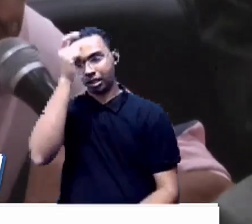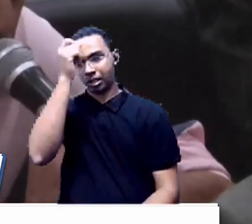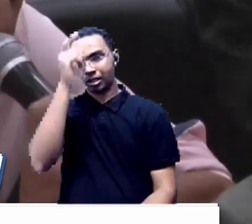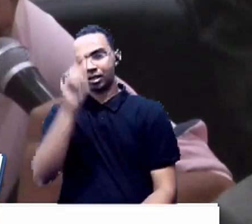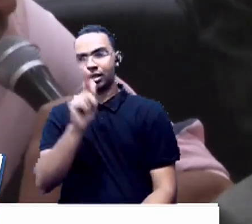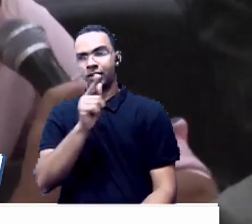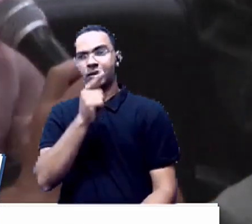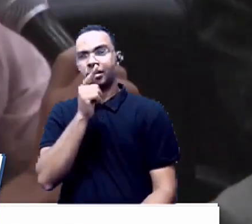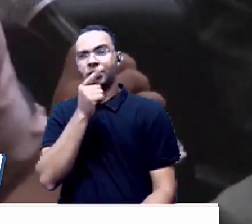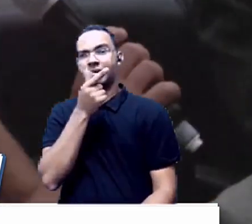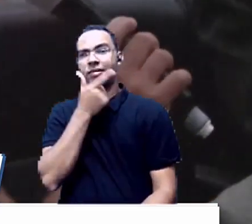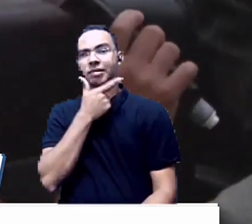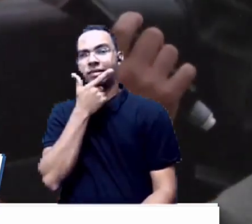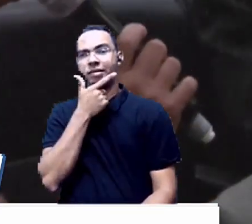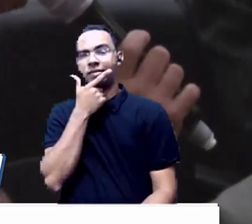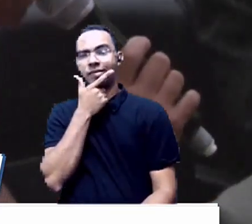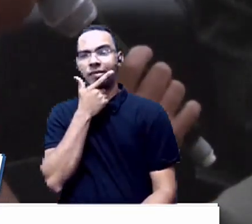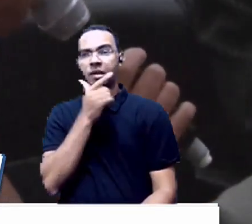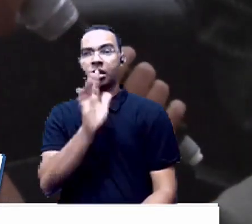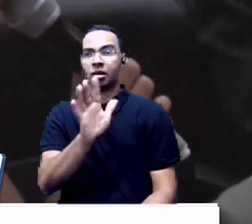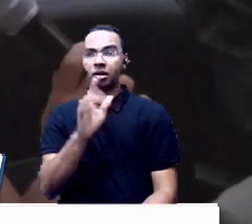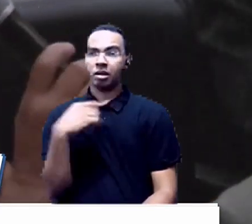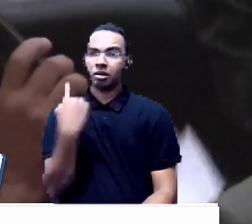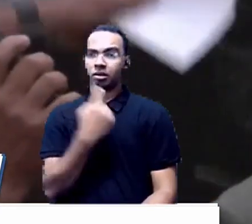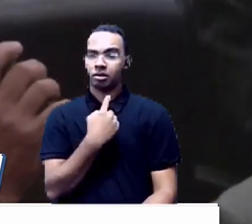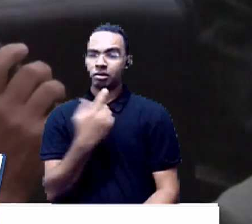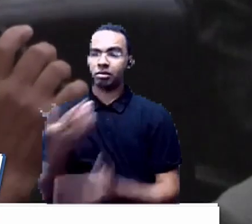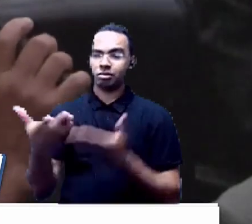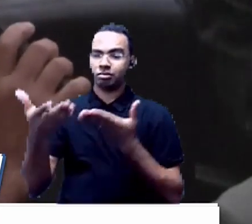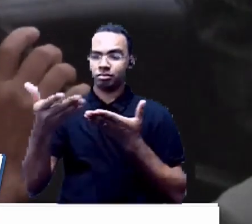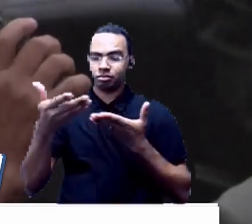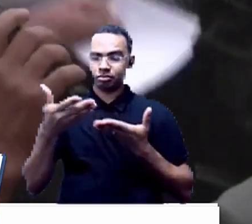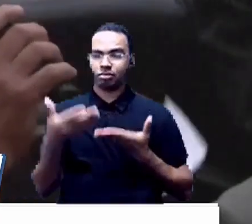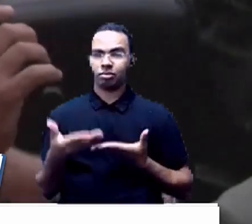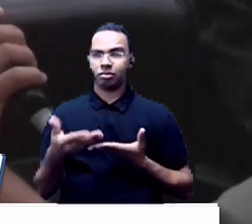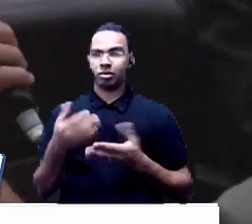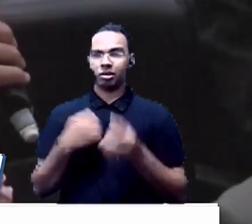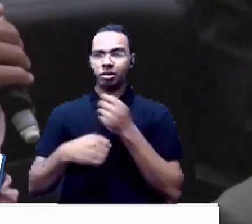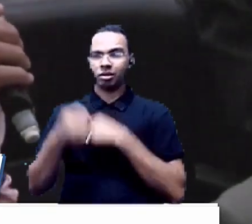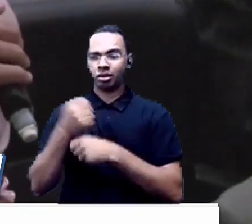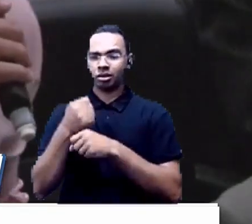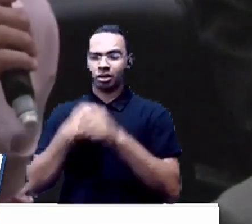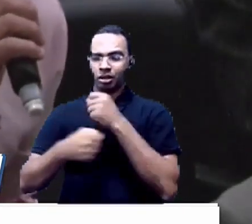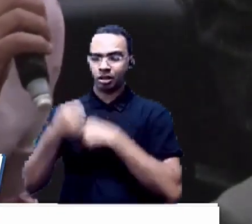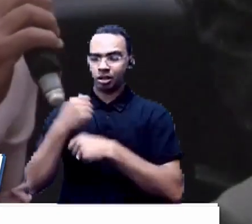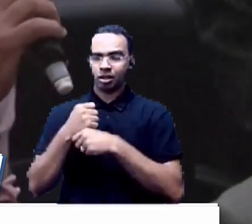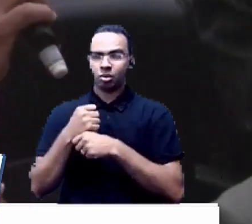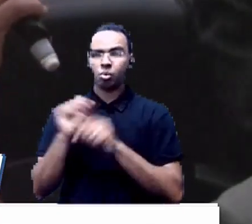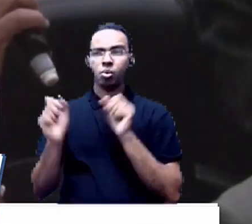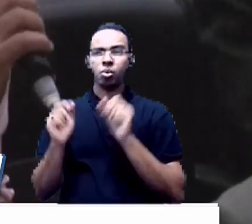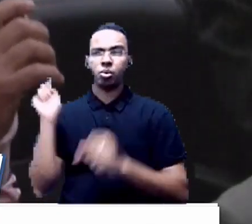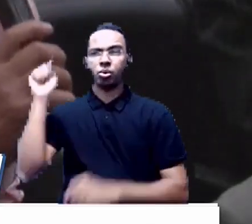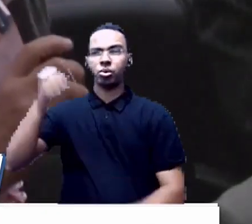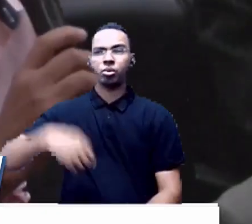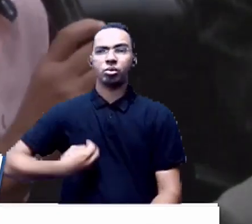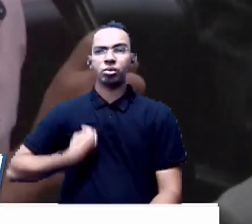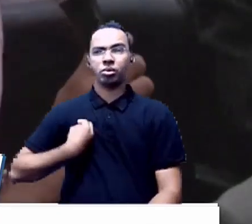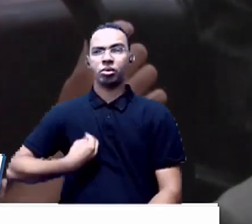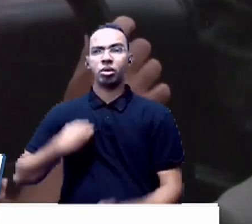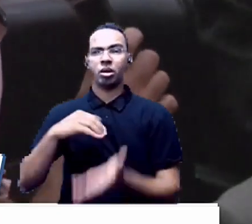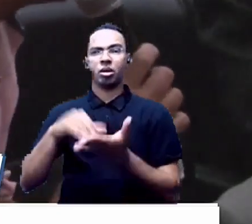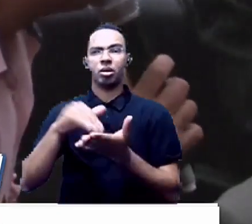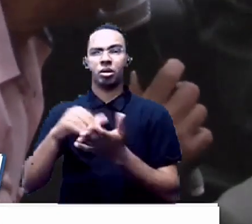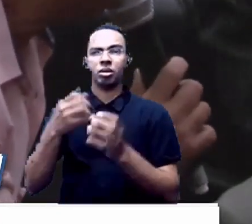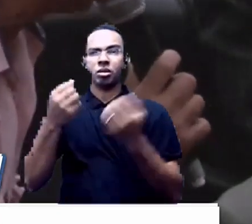Gilson? Nós recebemos, anos passados aí, a presença aqui de secretários contando para nós como é que